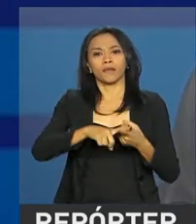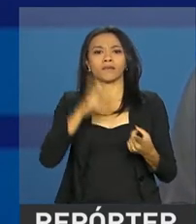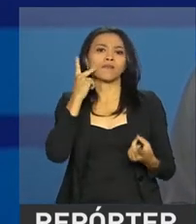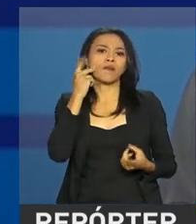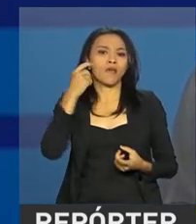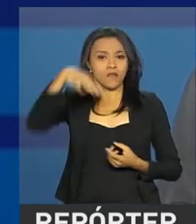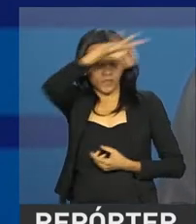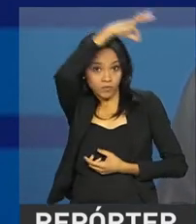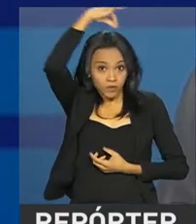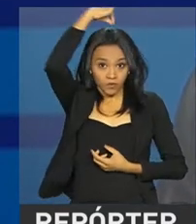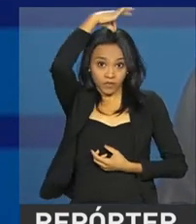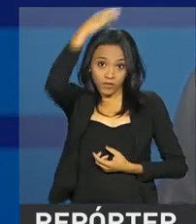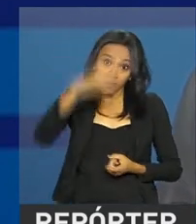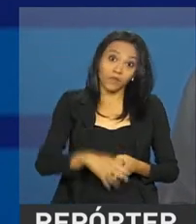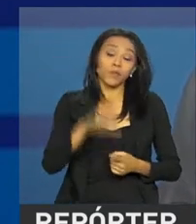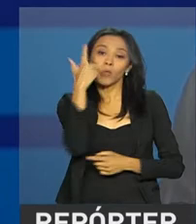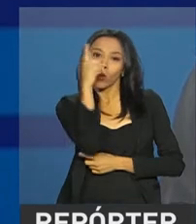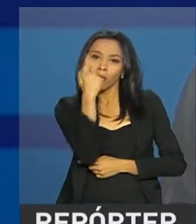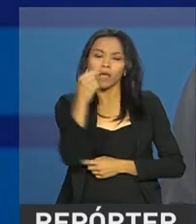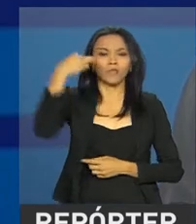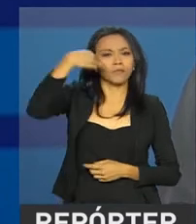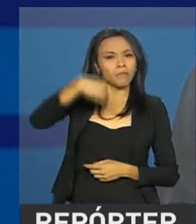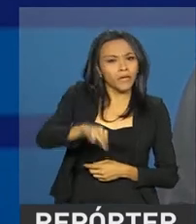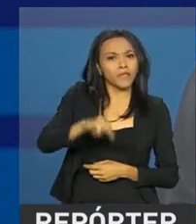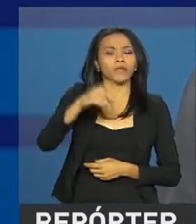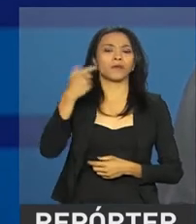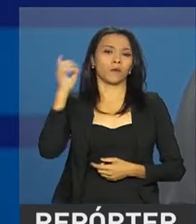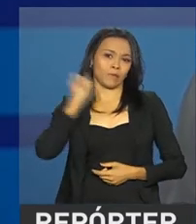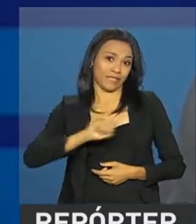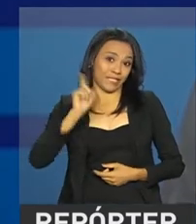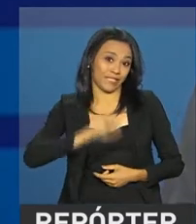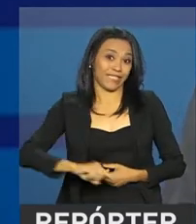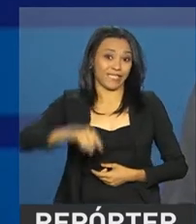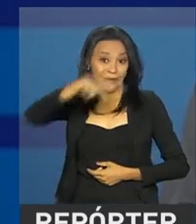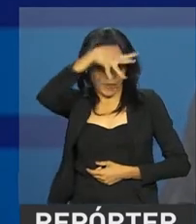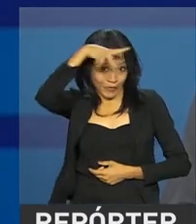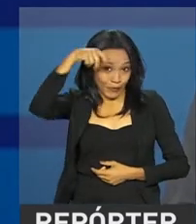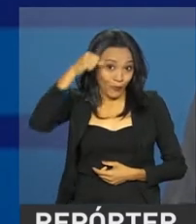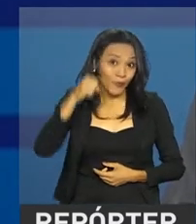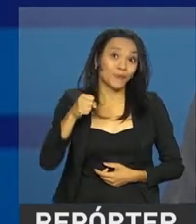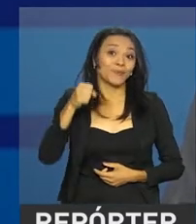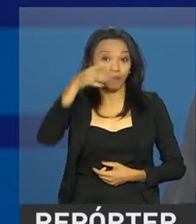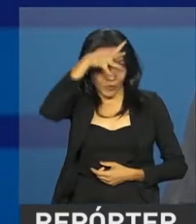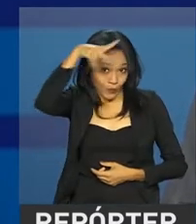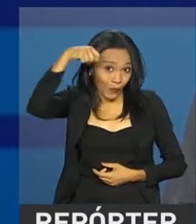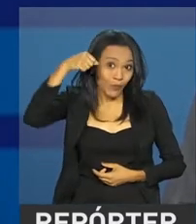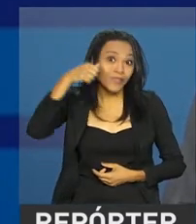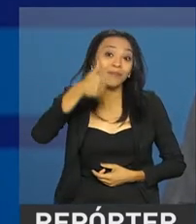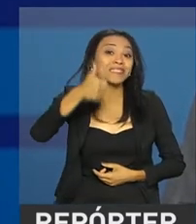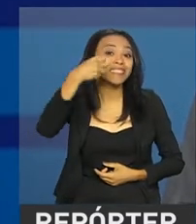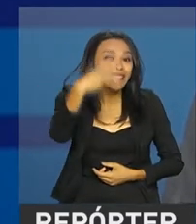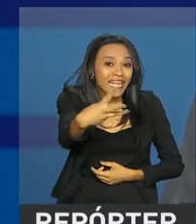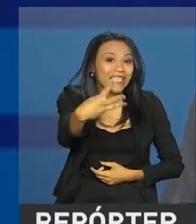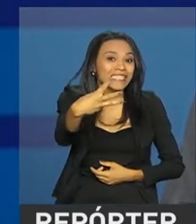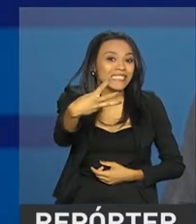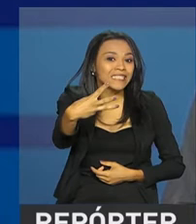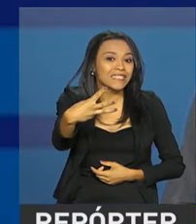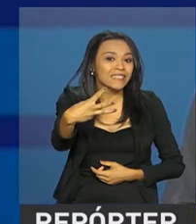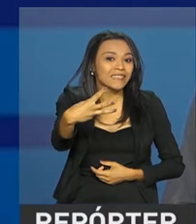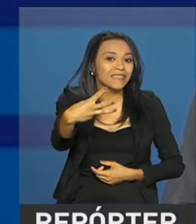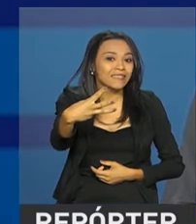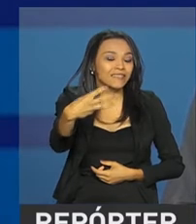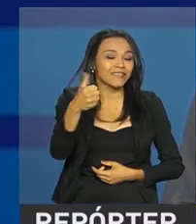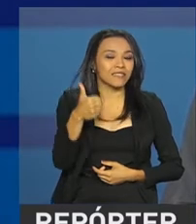Santo, Goiás, Maranhão, Minas Gerais, Mato Grosso. 13. São 13. 13.